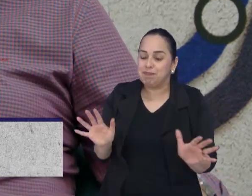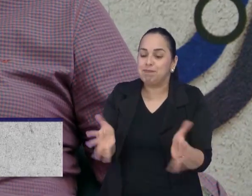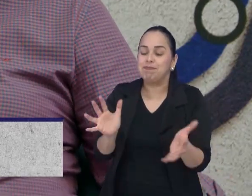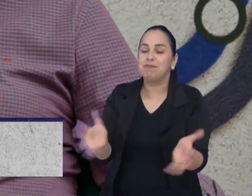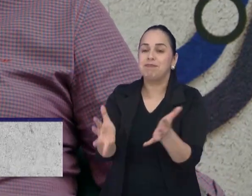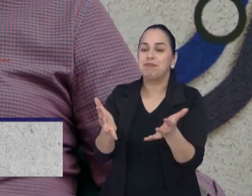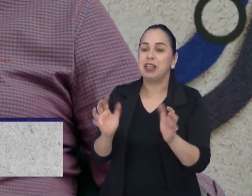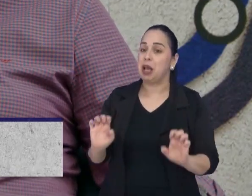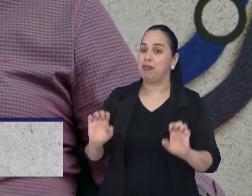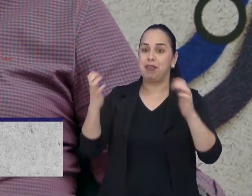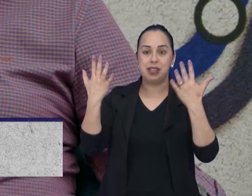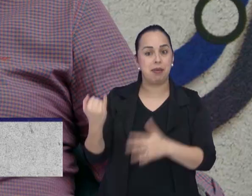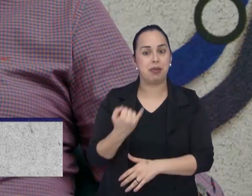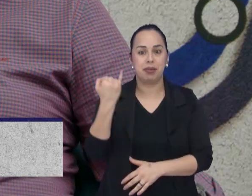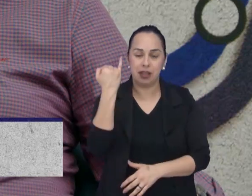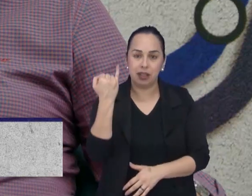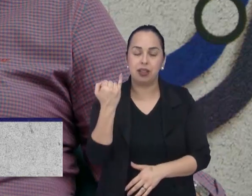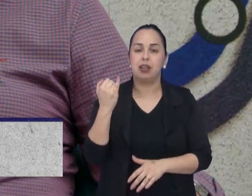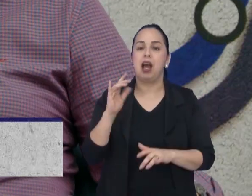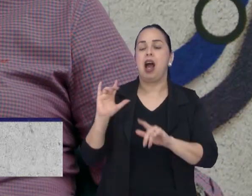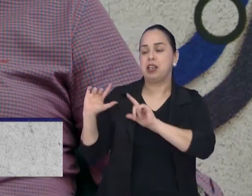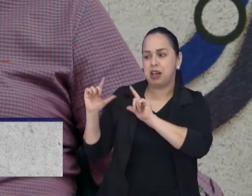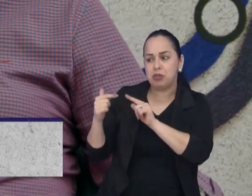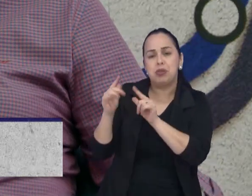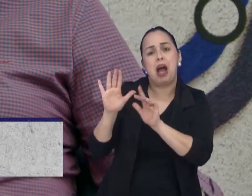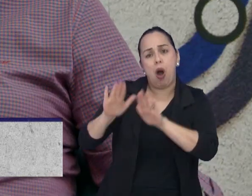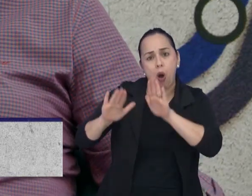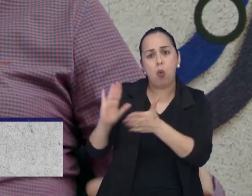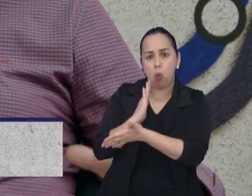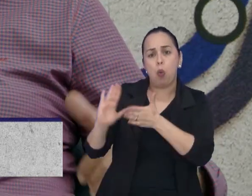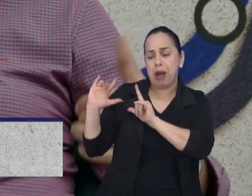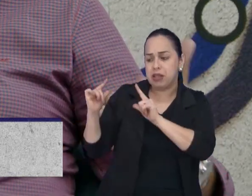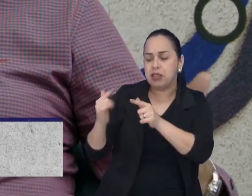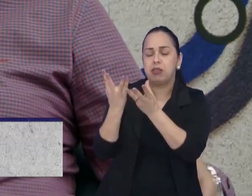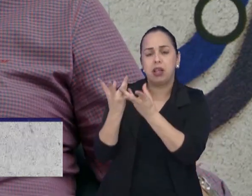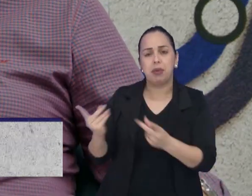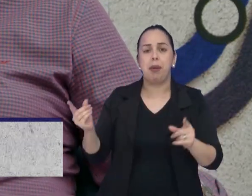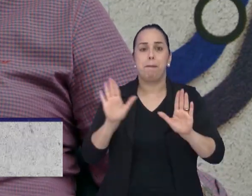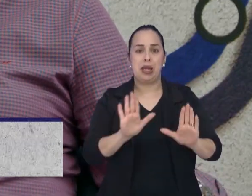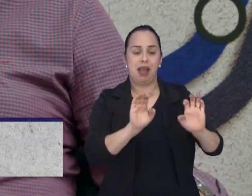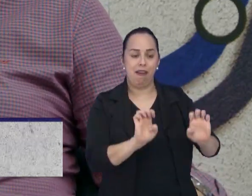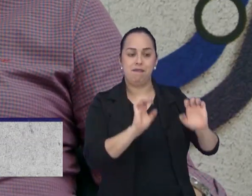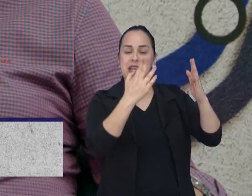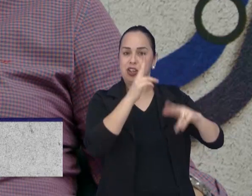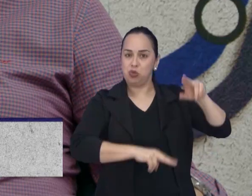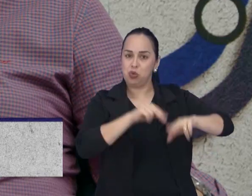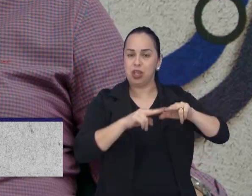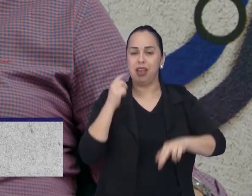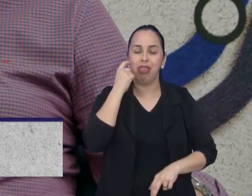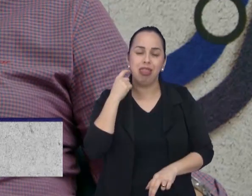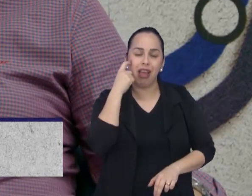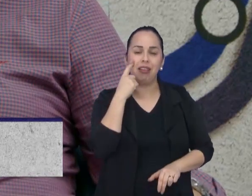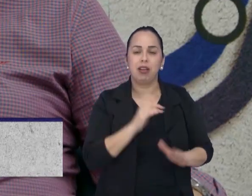festa, né? Isso é muito importante. Muitas tradições vão se acabando no tempo. Eu acho que a festa junina, ela só aumenta, né?